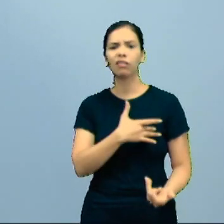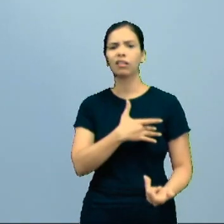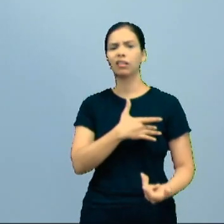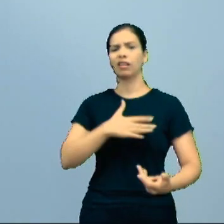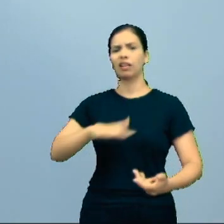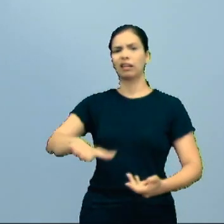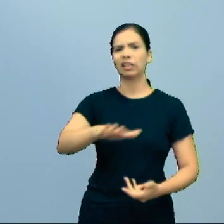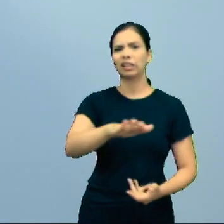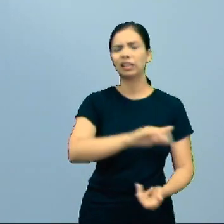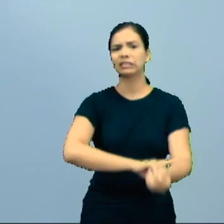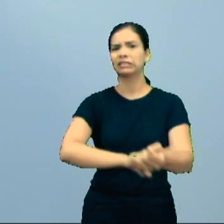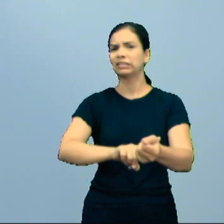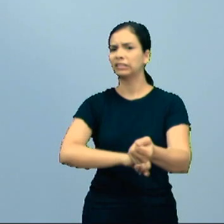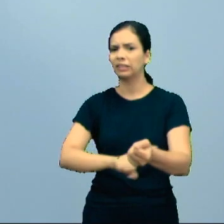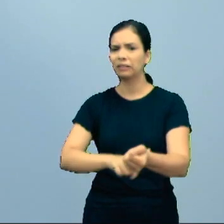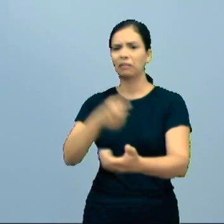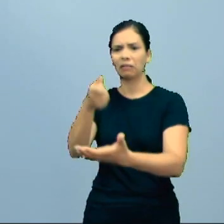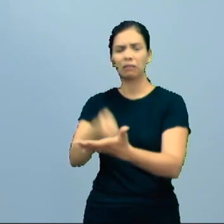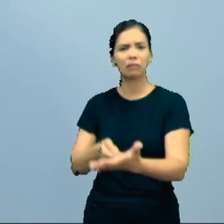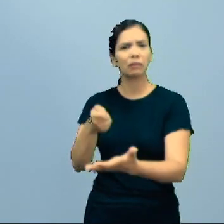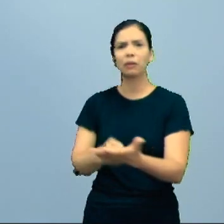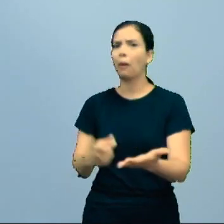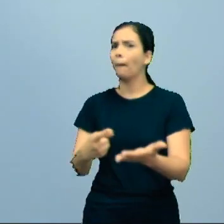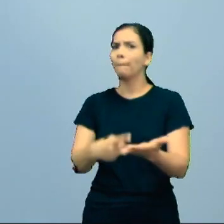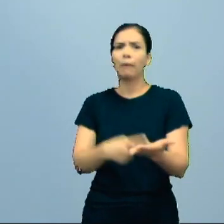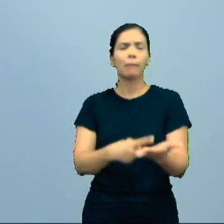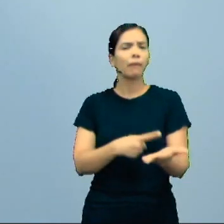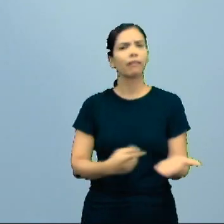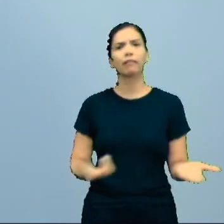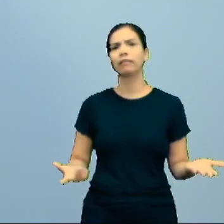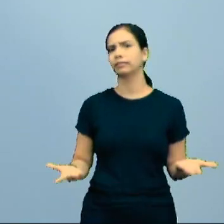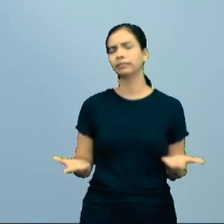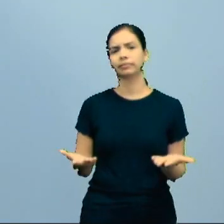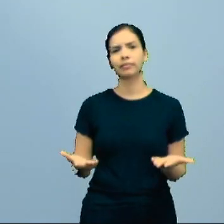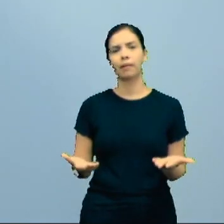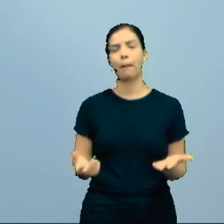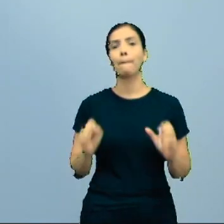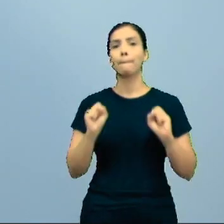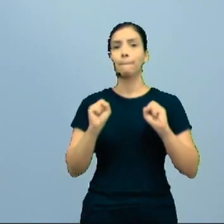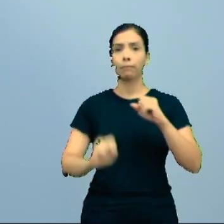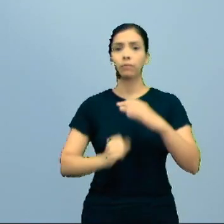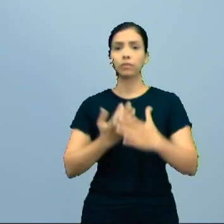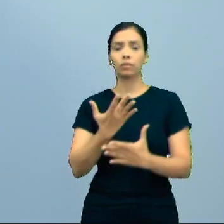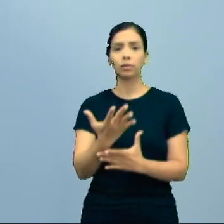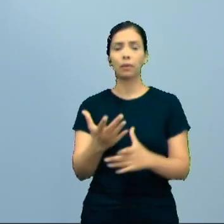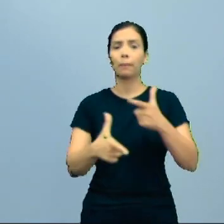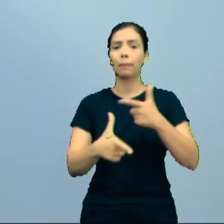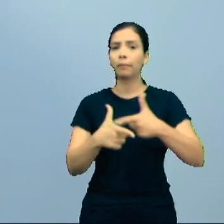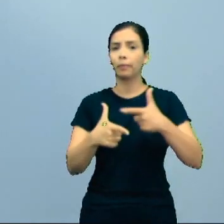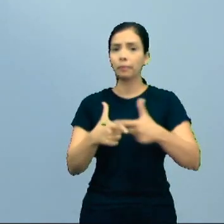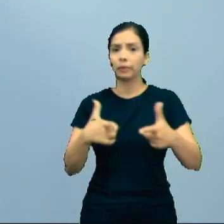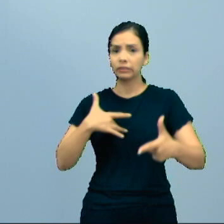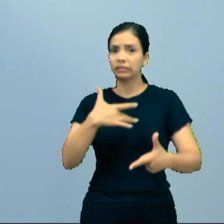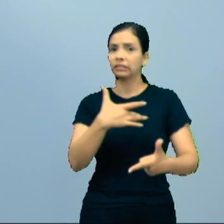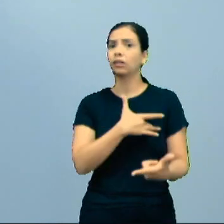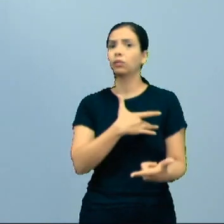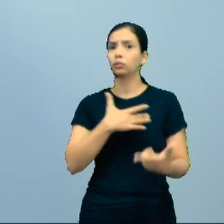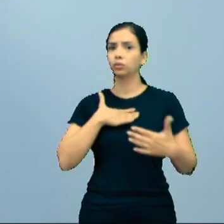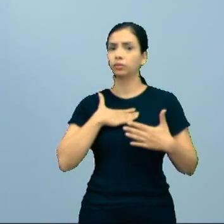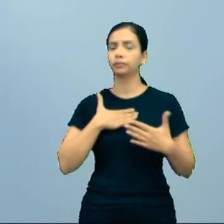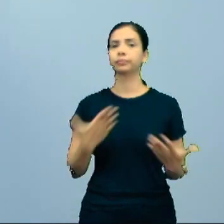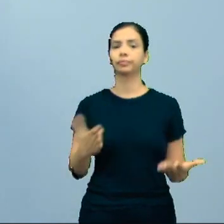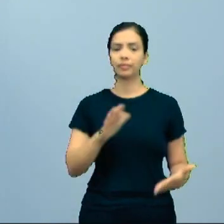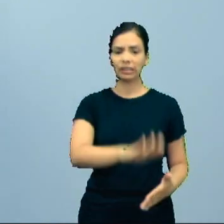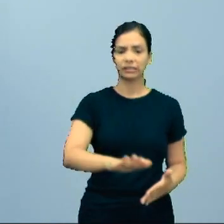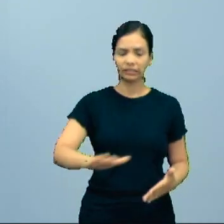rendimento e não estão preparadas para isso. Ela também pode causar problemas de saúde, porque as crianças estão